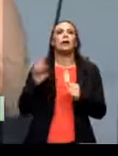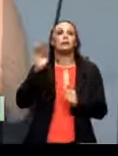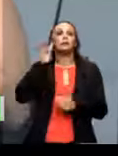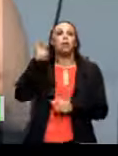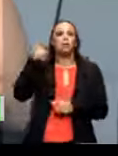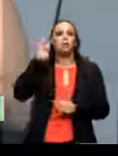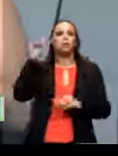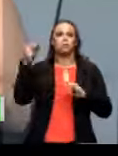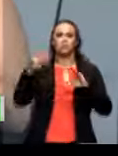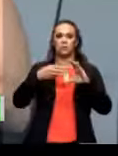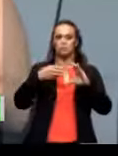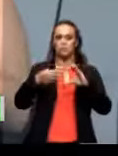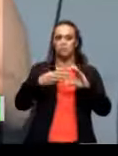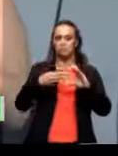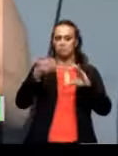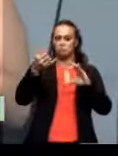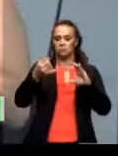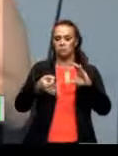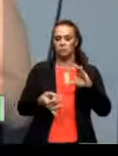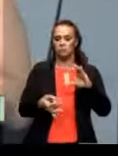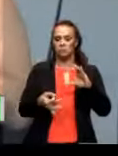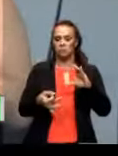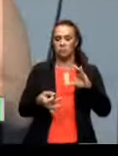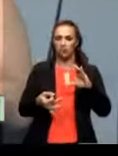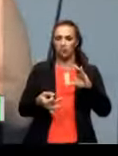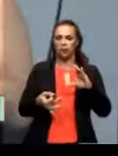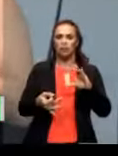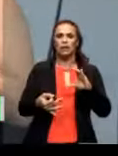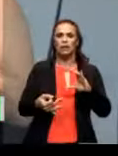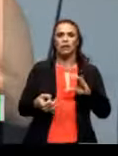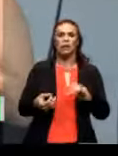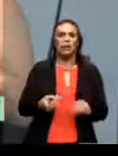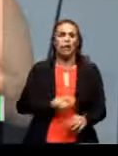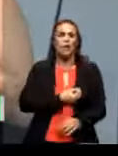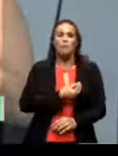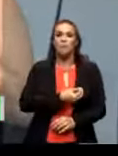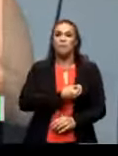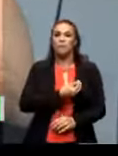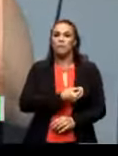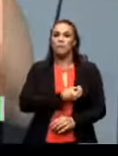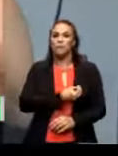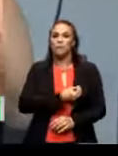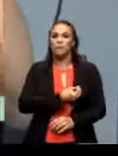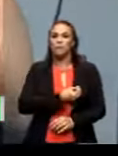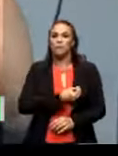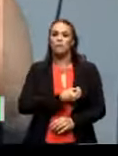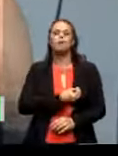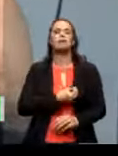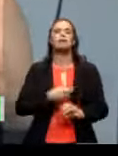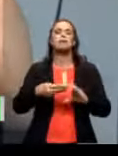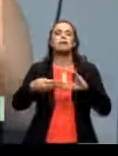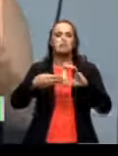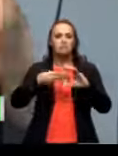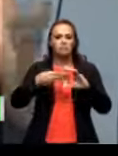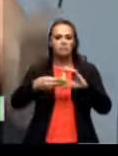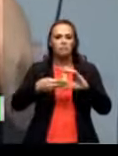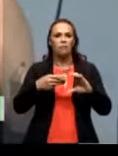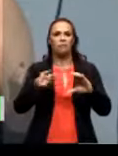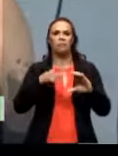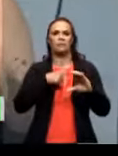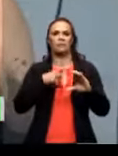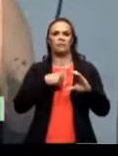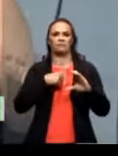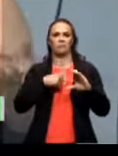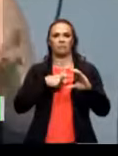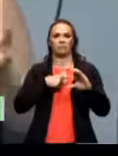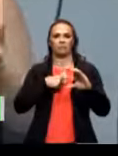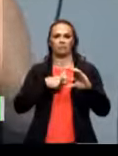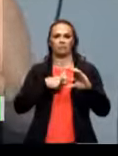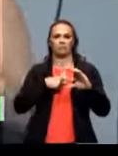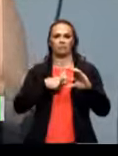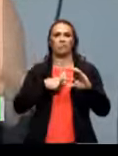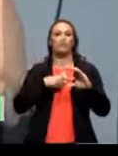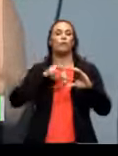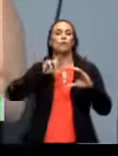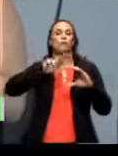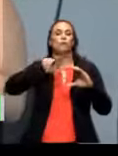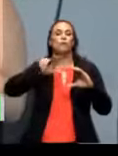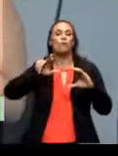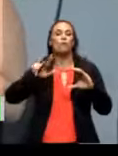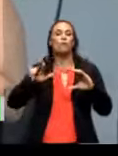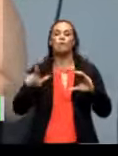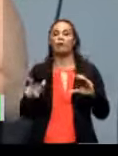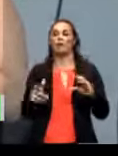formados por célula, que as células são as unidades morfofuncionais, elas dão forma e função, né, ao